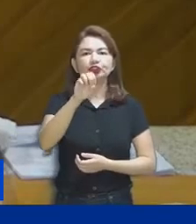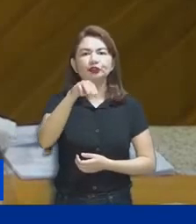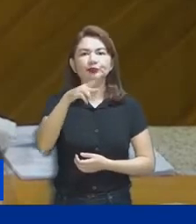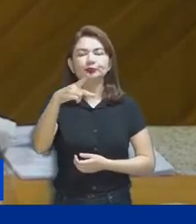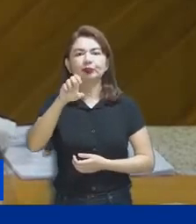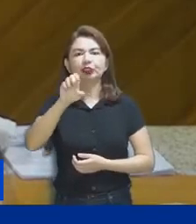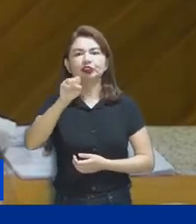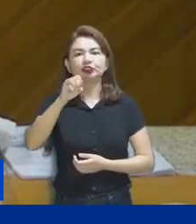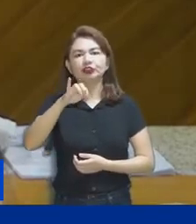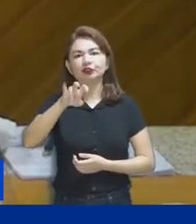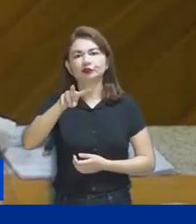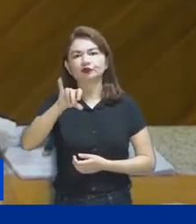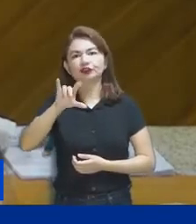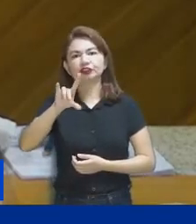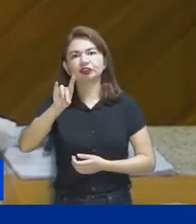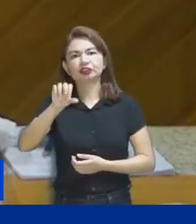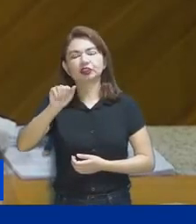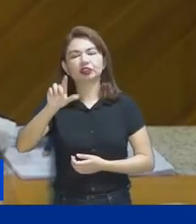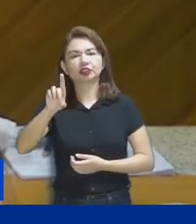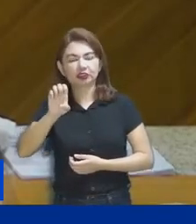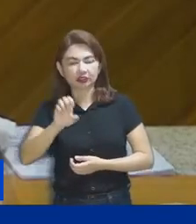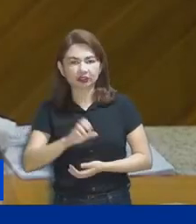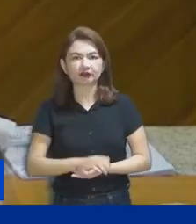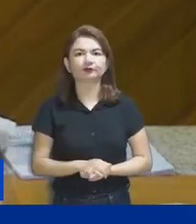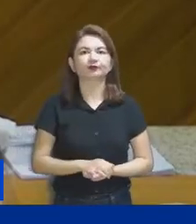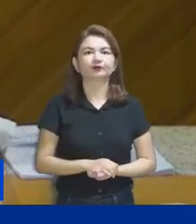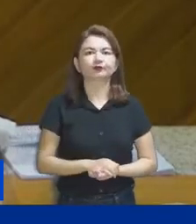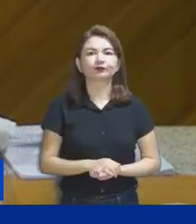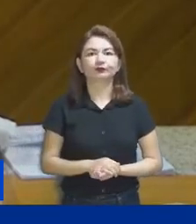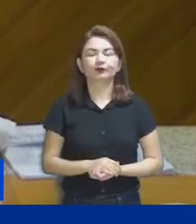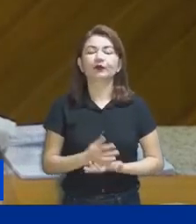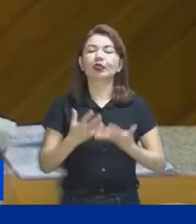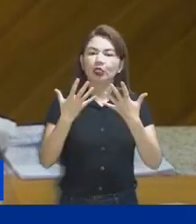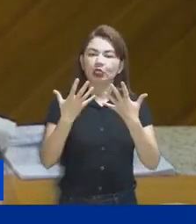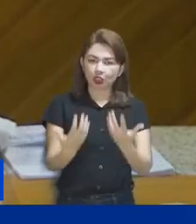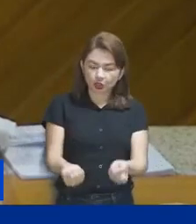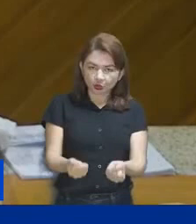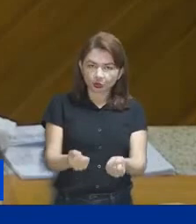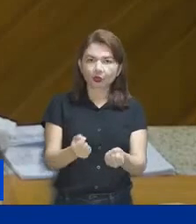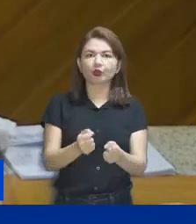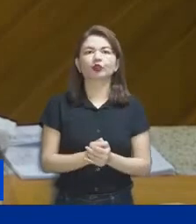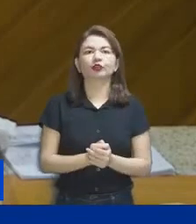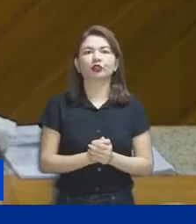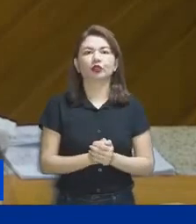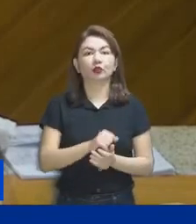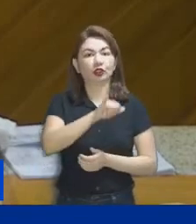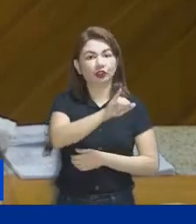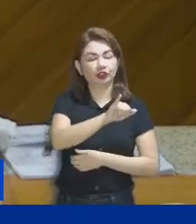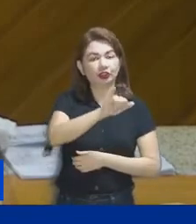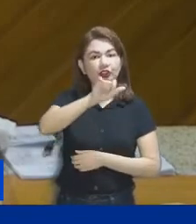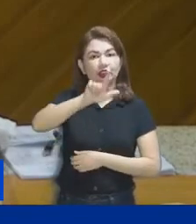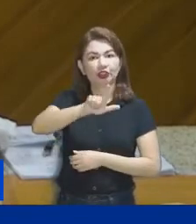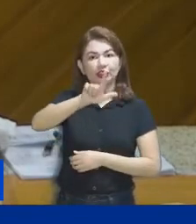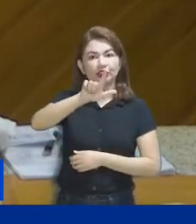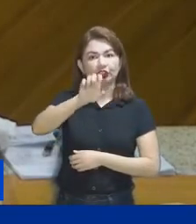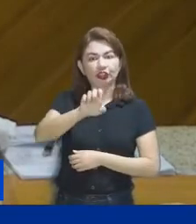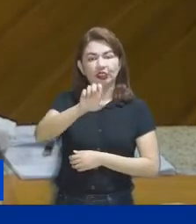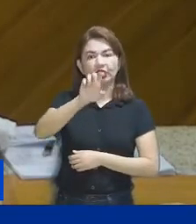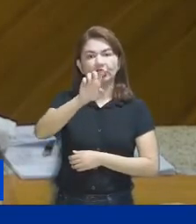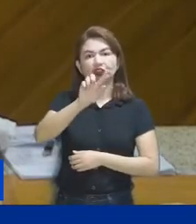acolheu a preliminar de ilegitimidade passiva em relação a João